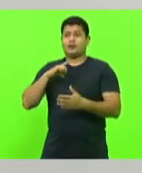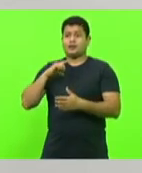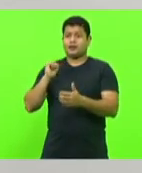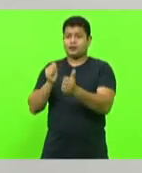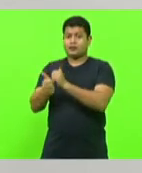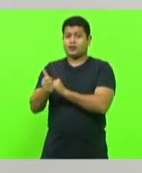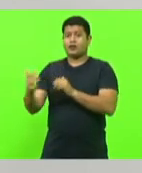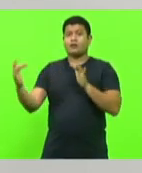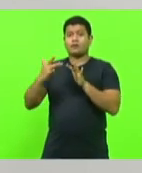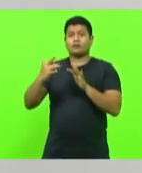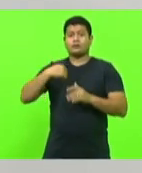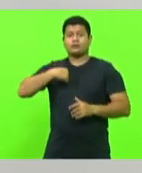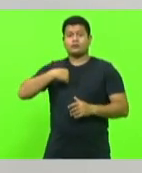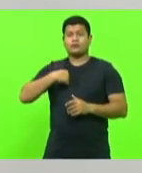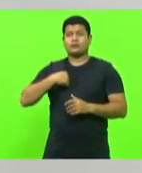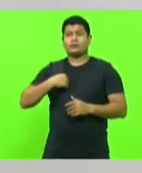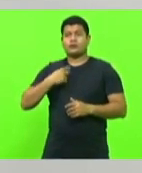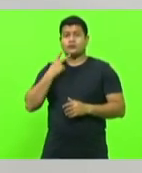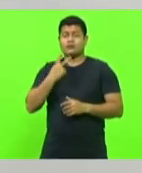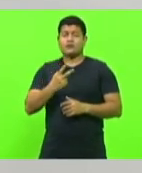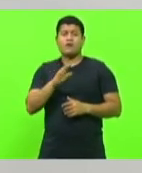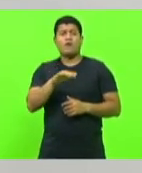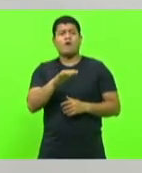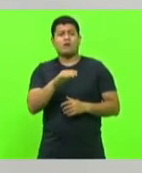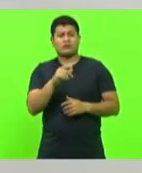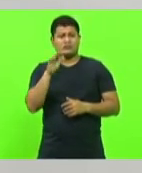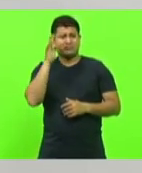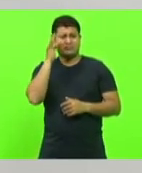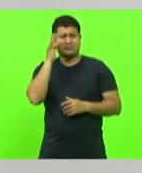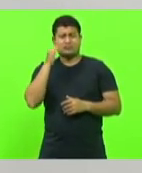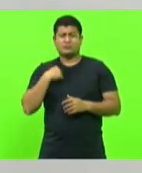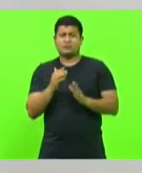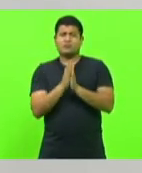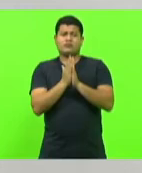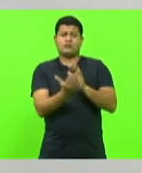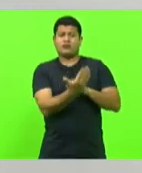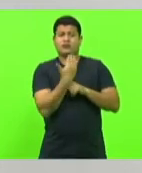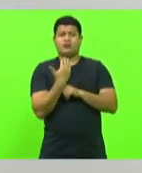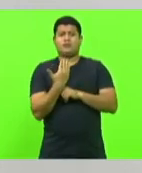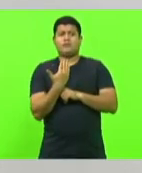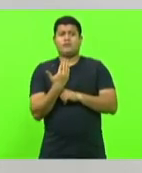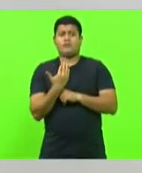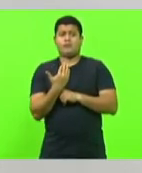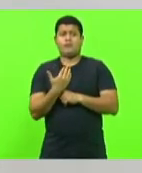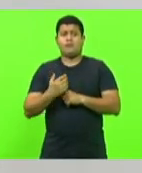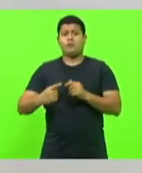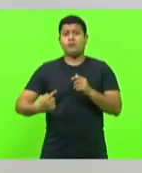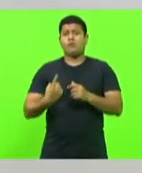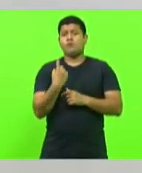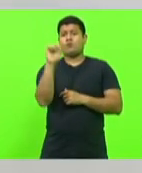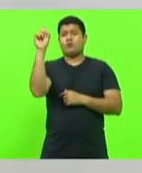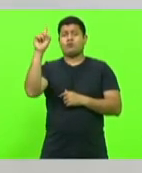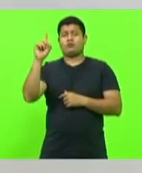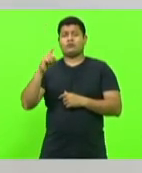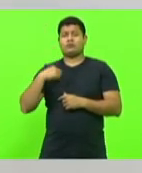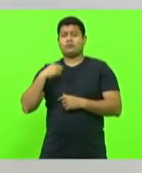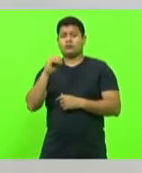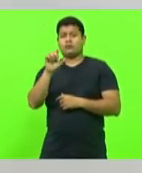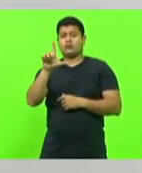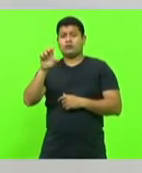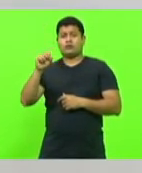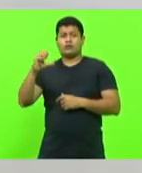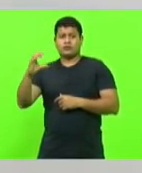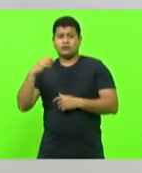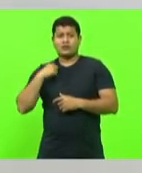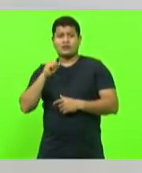comigo e disse assim, Fernando, nos ajude, é o meu último ano de Unesc. É meu último ano de joguinhos. Se eu